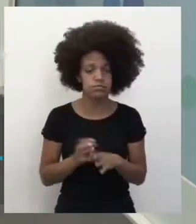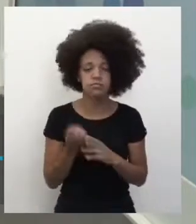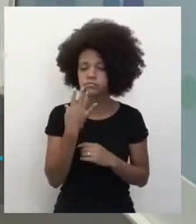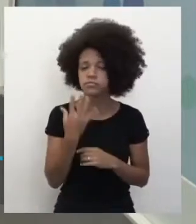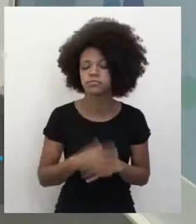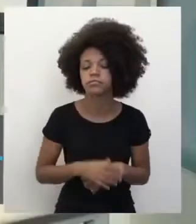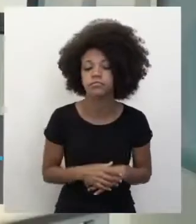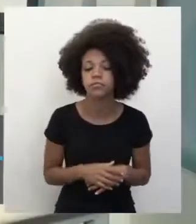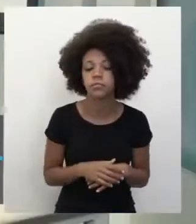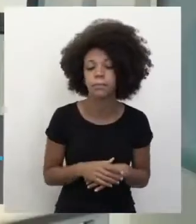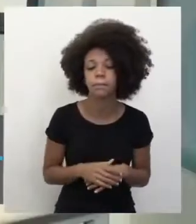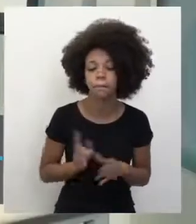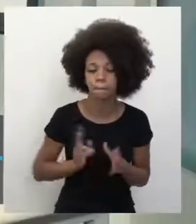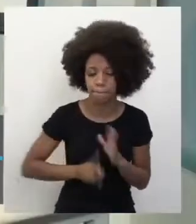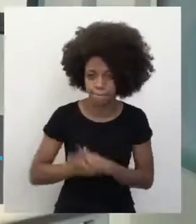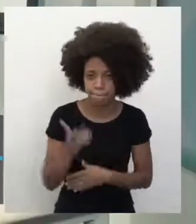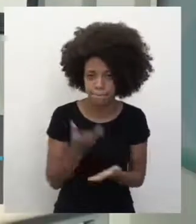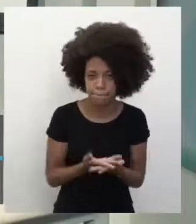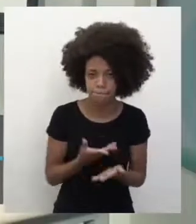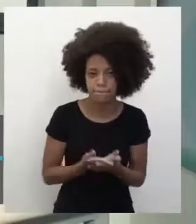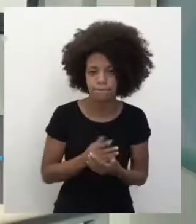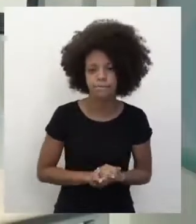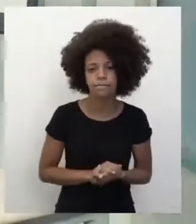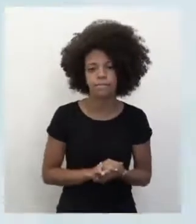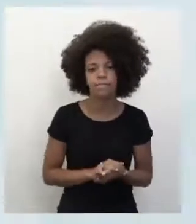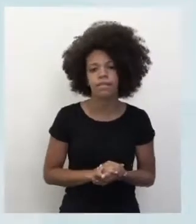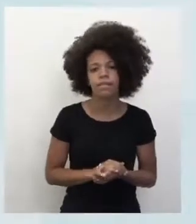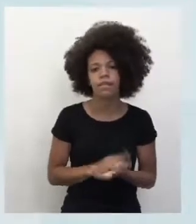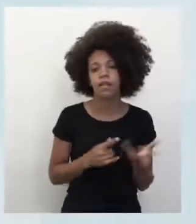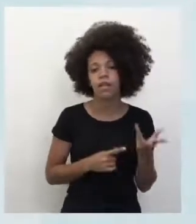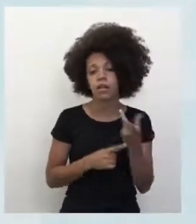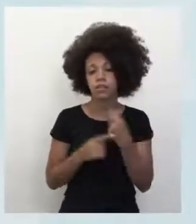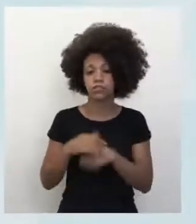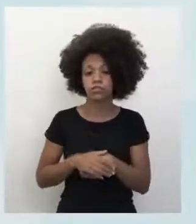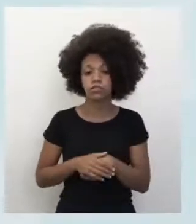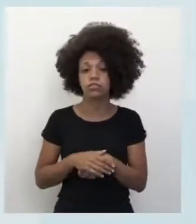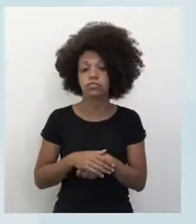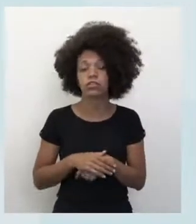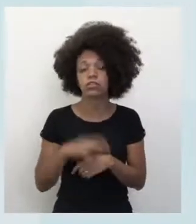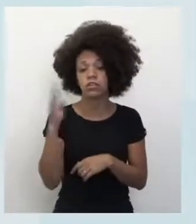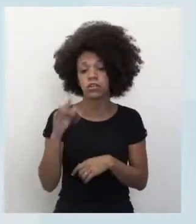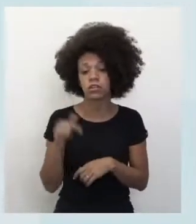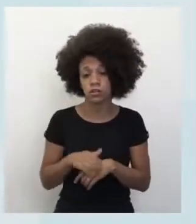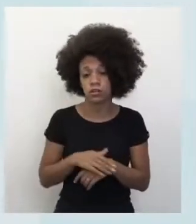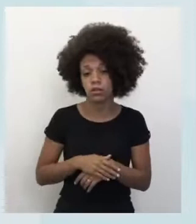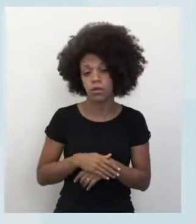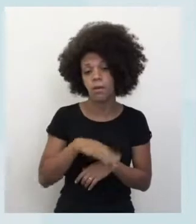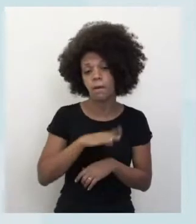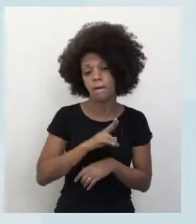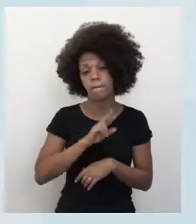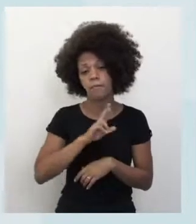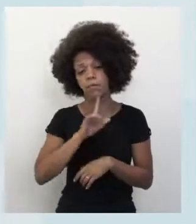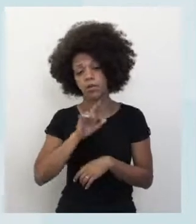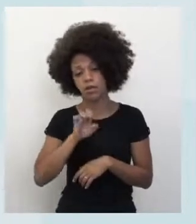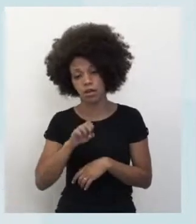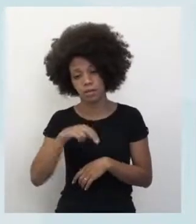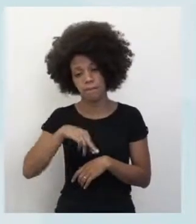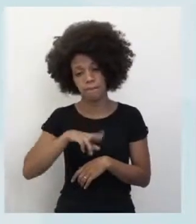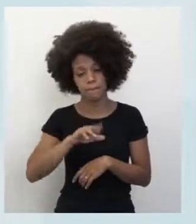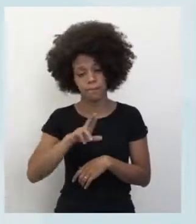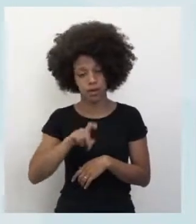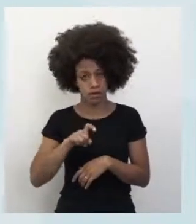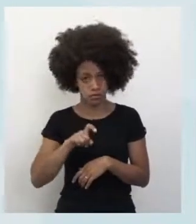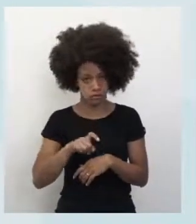bom. Vamos passar, turma. Vamos seguir em frente. Artistas de mosaico no Brasil. Um bem conhecido é o Burle Marx. Apesar dele